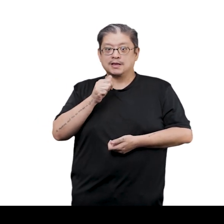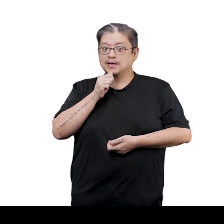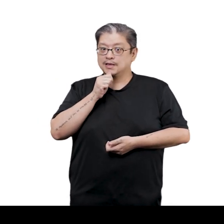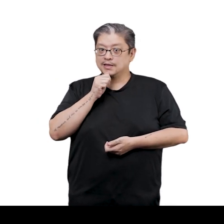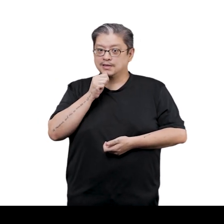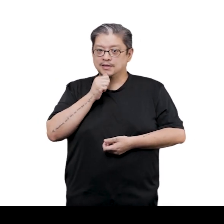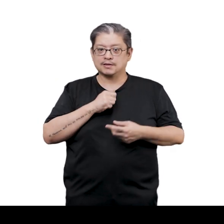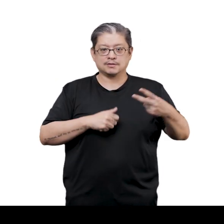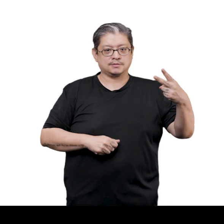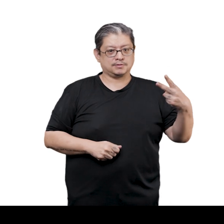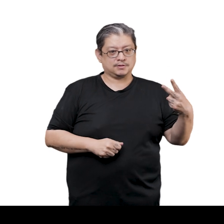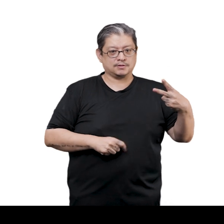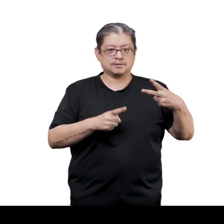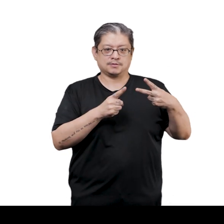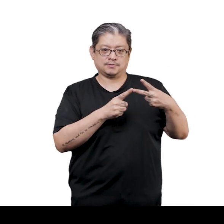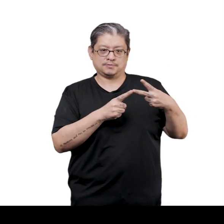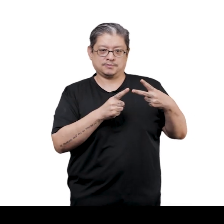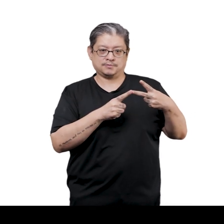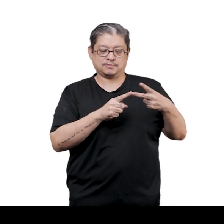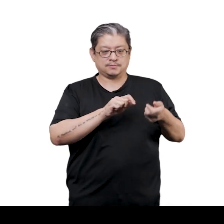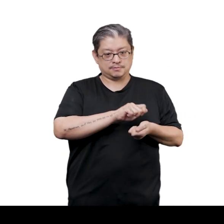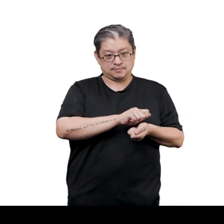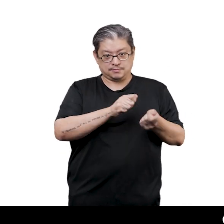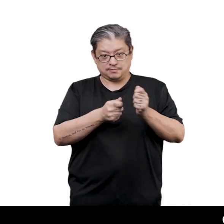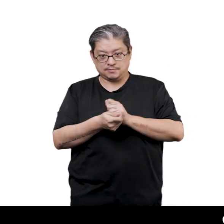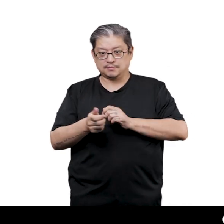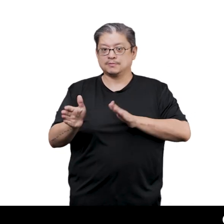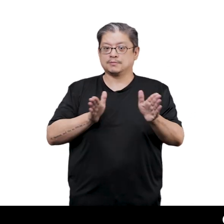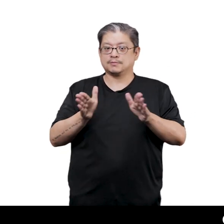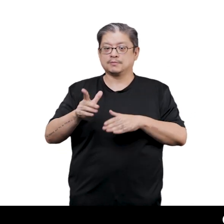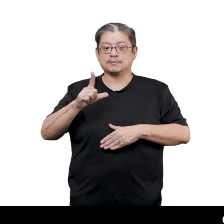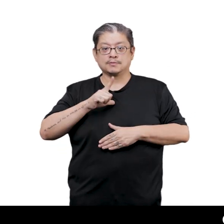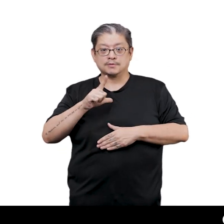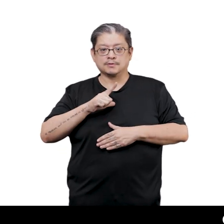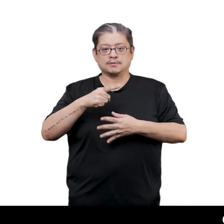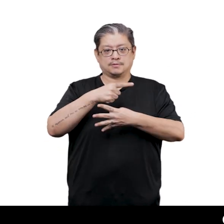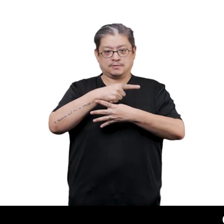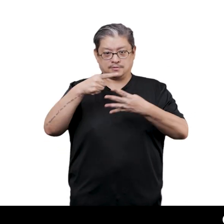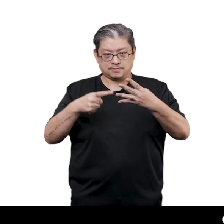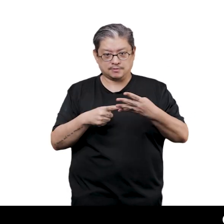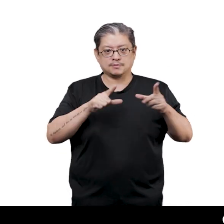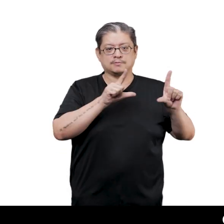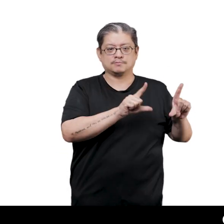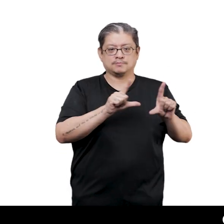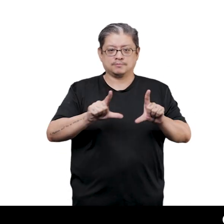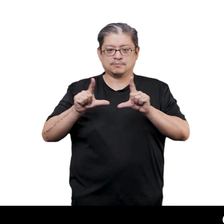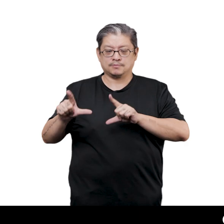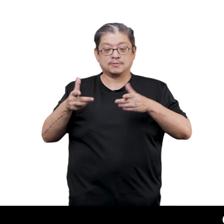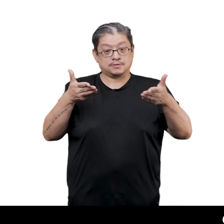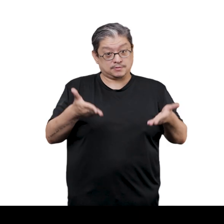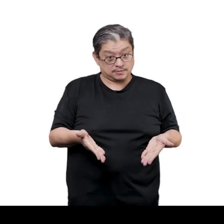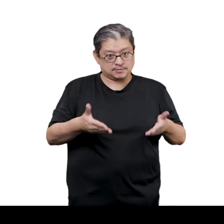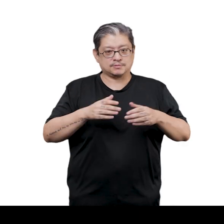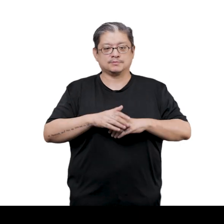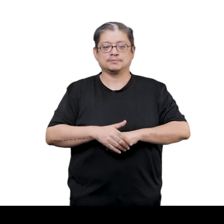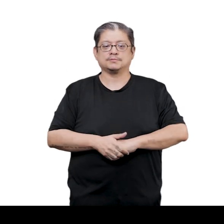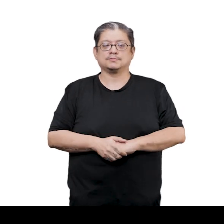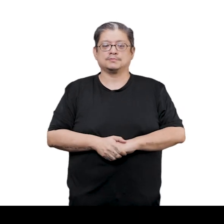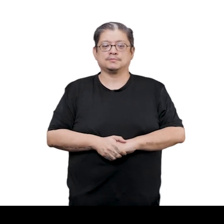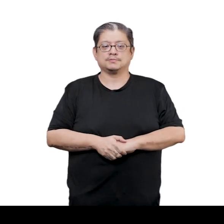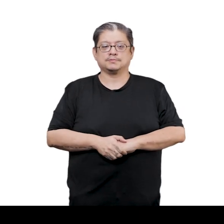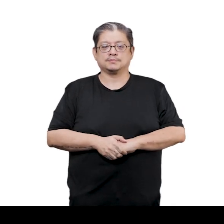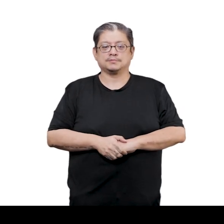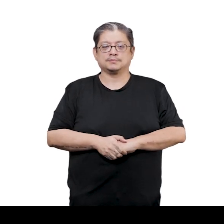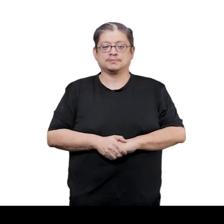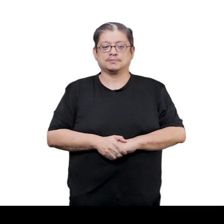Há ainda uma segunda faixa deste conteúdo acessível que trata de mais 4 obras presentes na exposição.